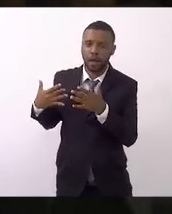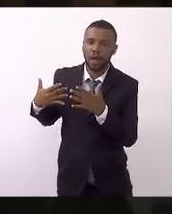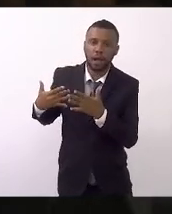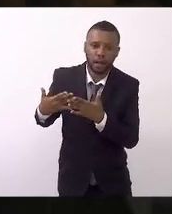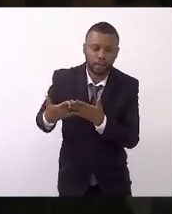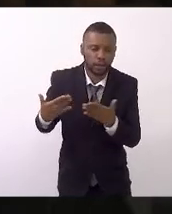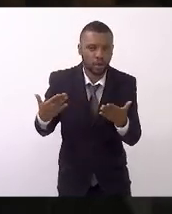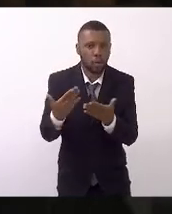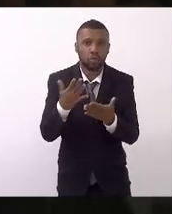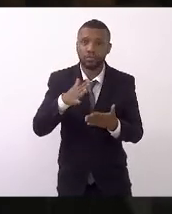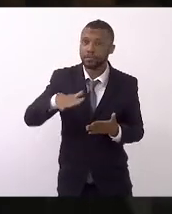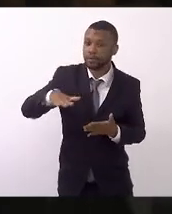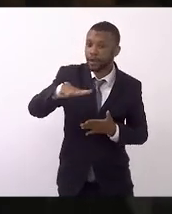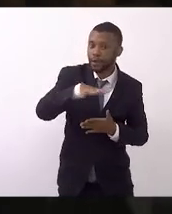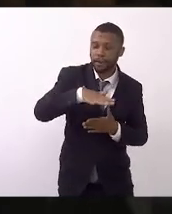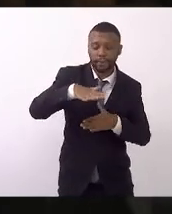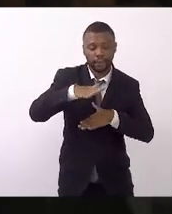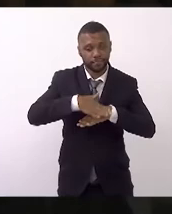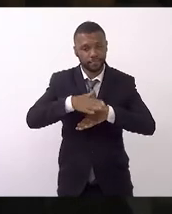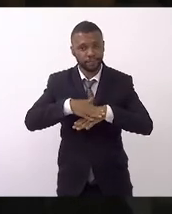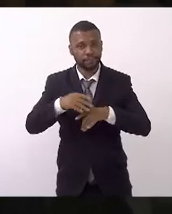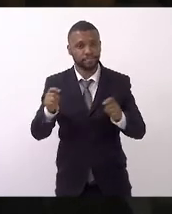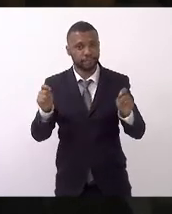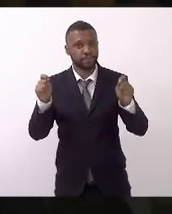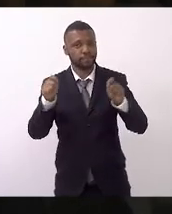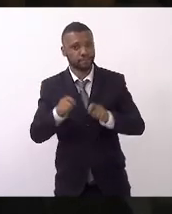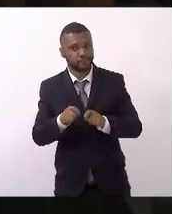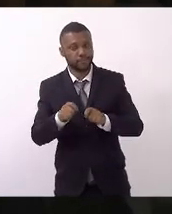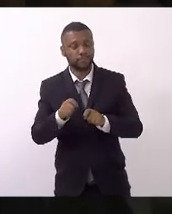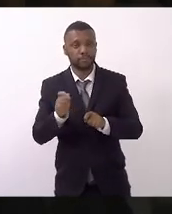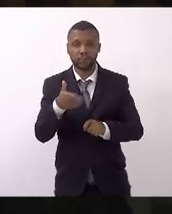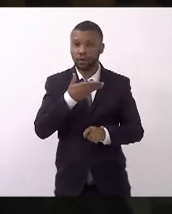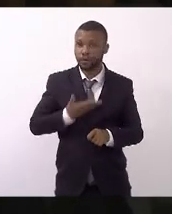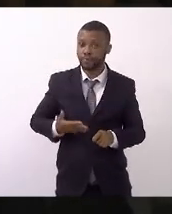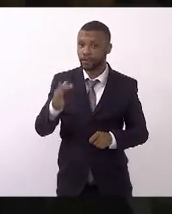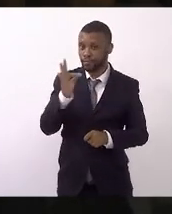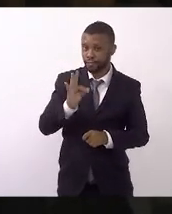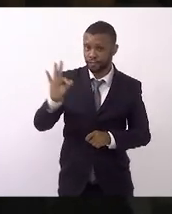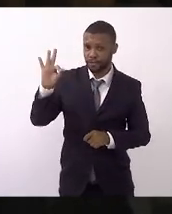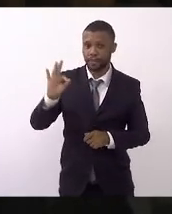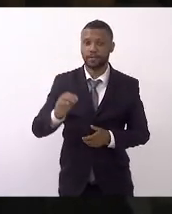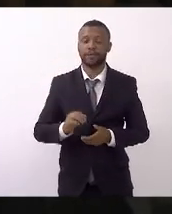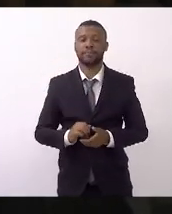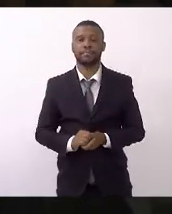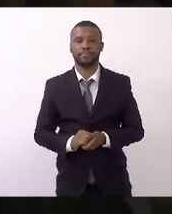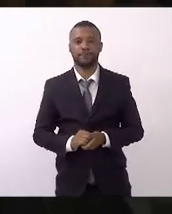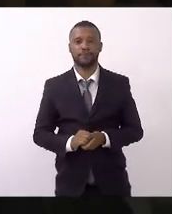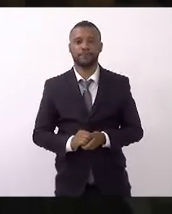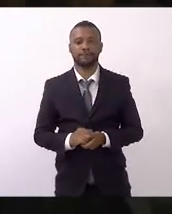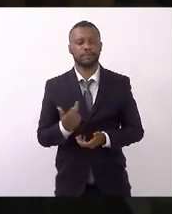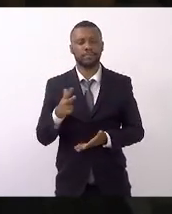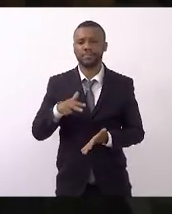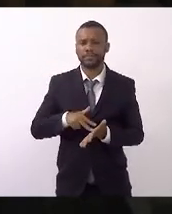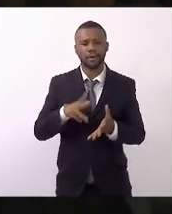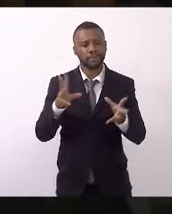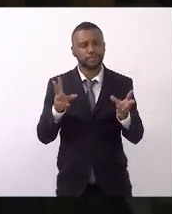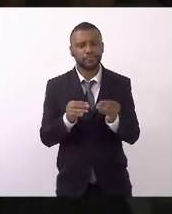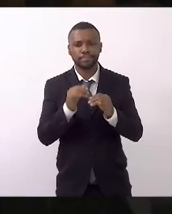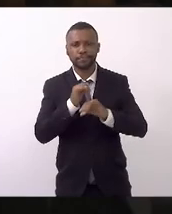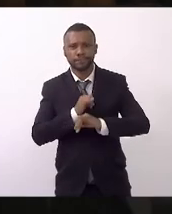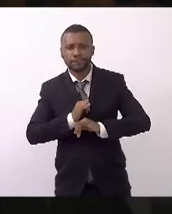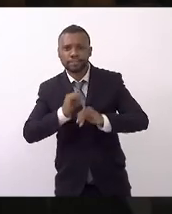na esfera de competência da União. Eu queria fazer esses registros